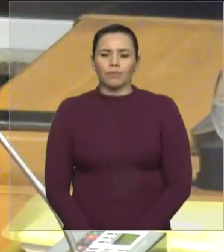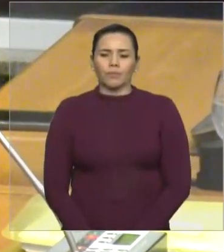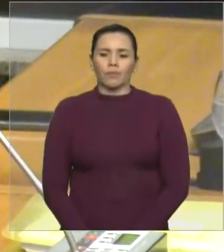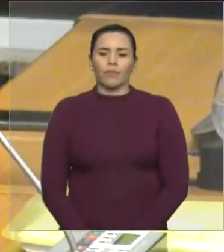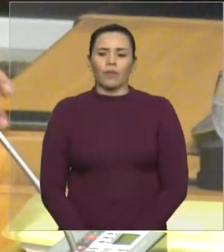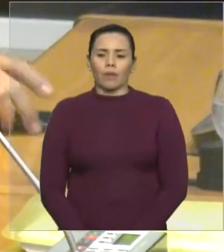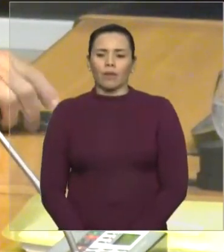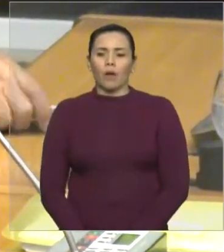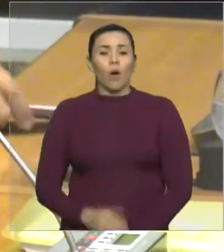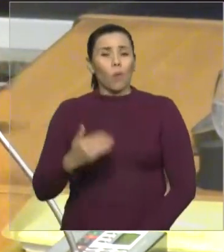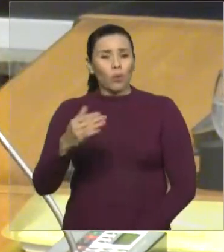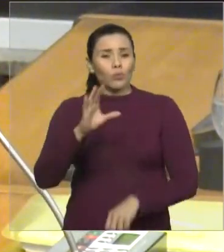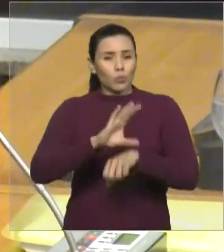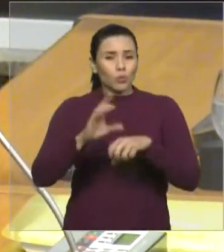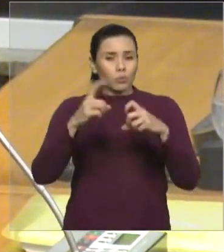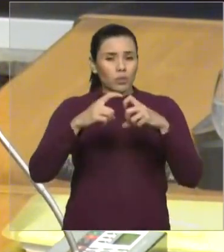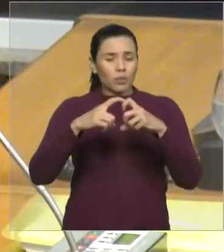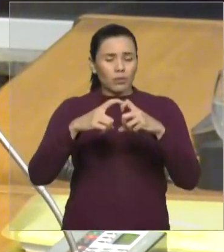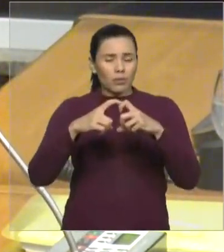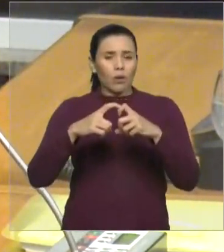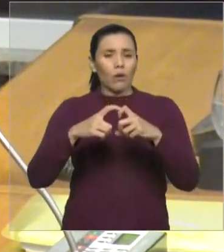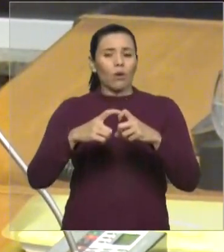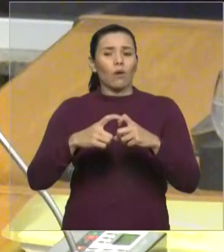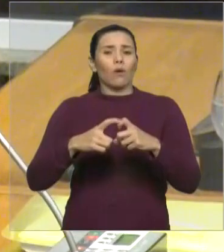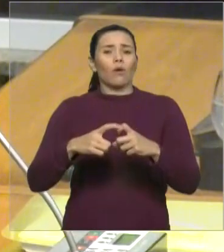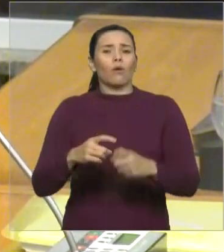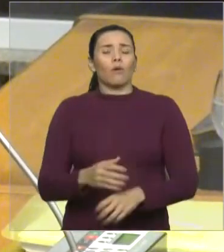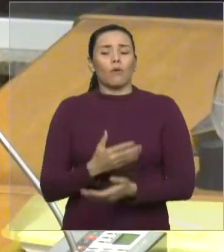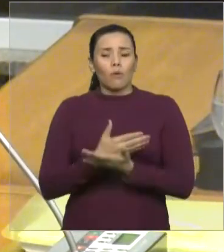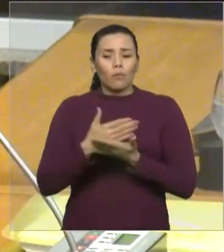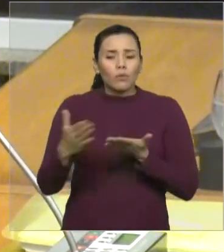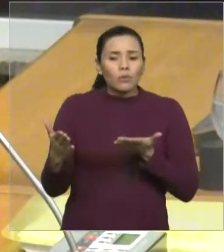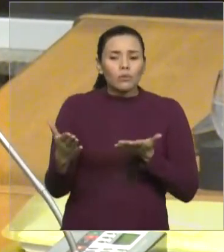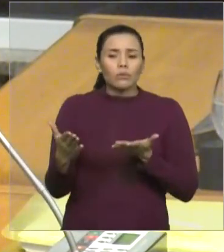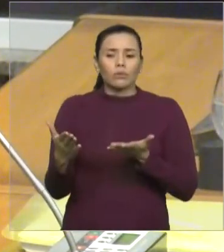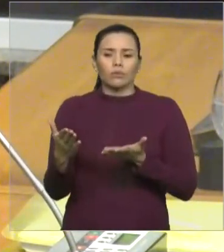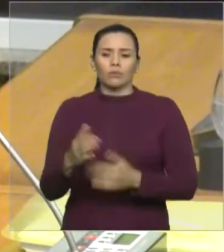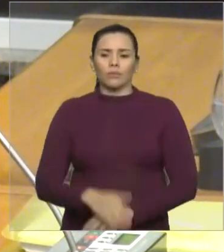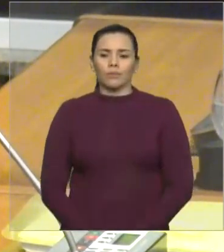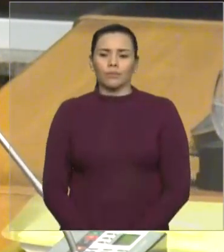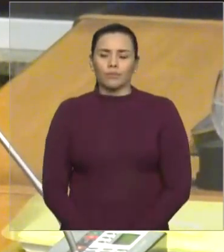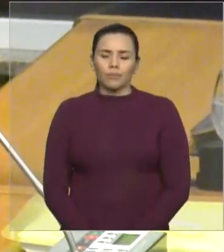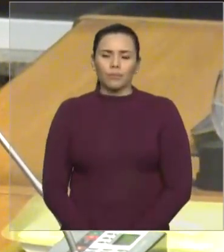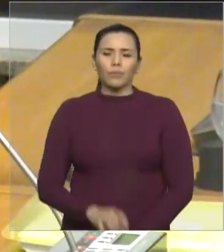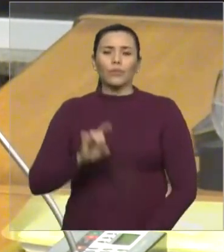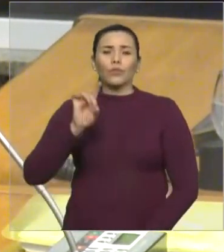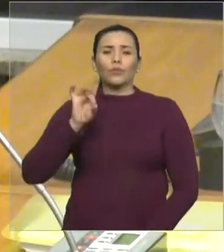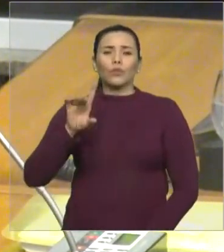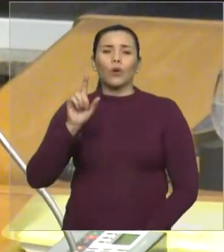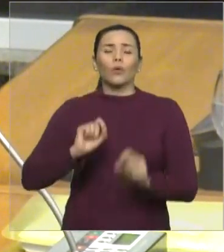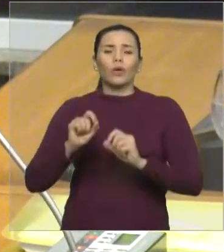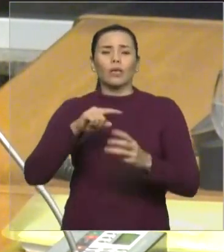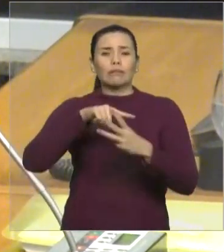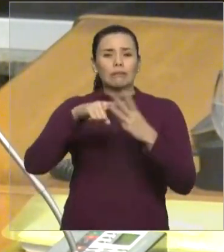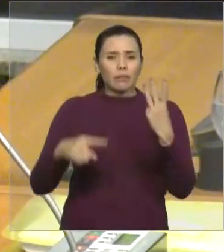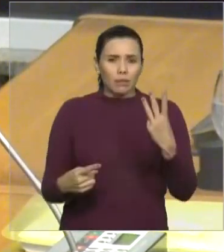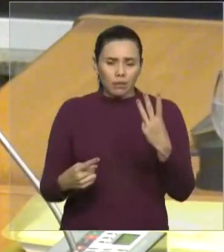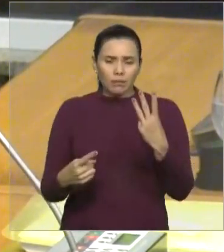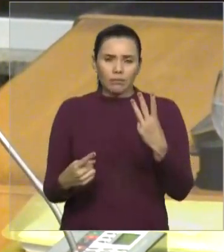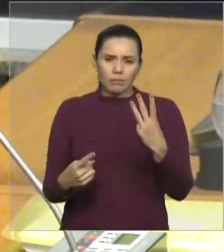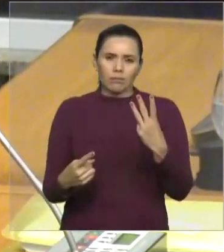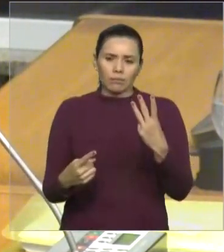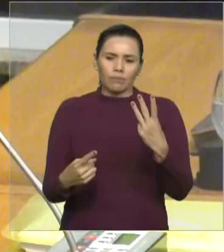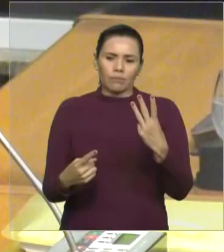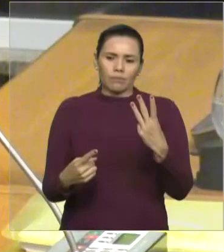curso, apenas 3 ex-ofício aconteceram, algumas por questões militares, o que está previsto na legislação,